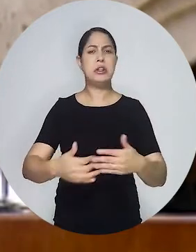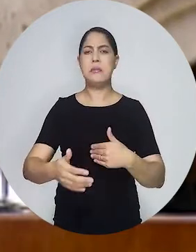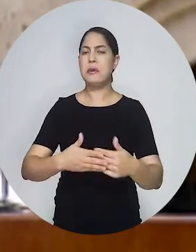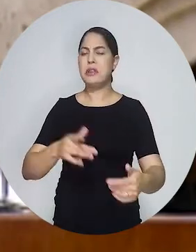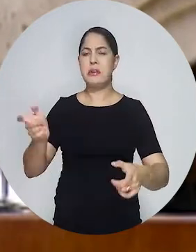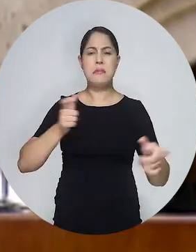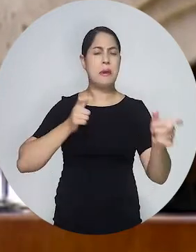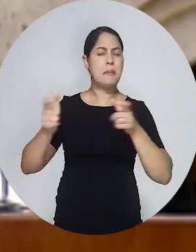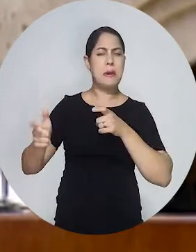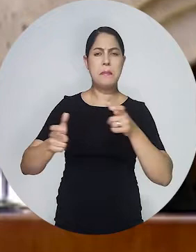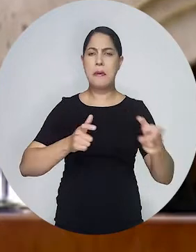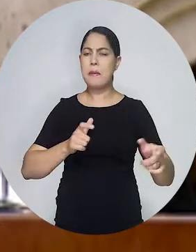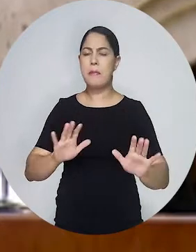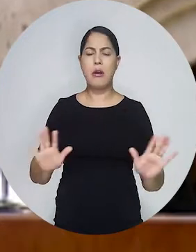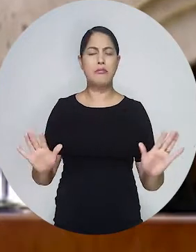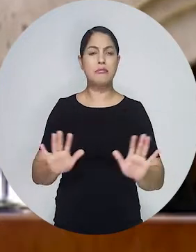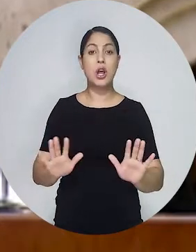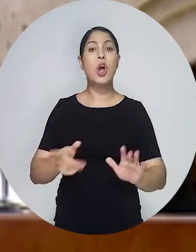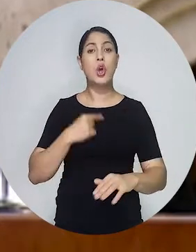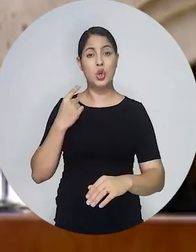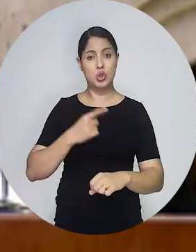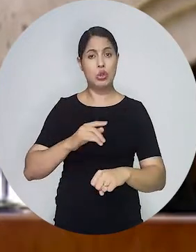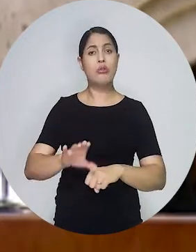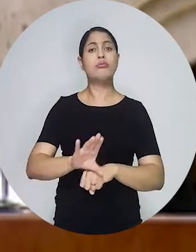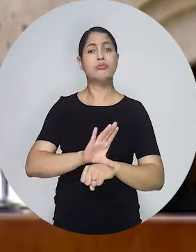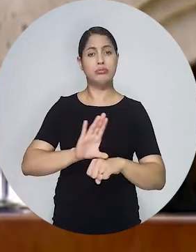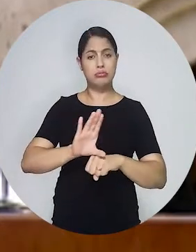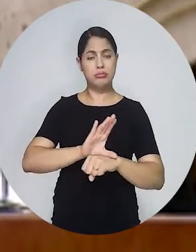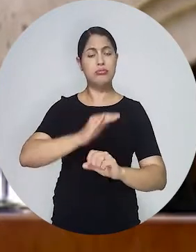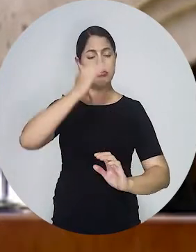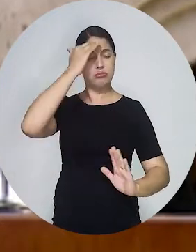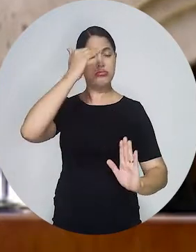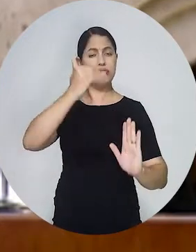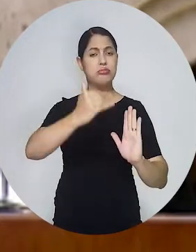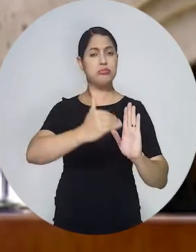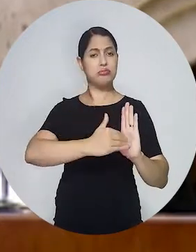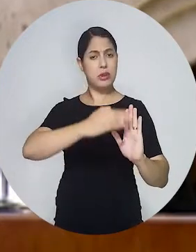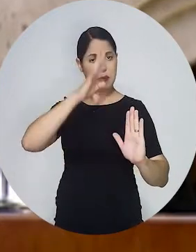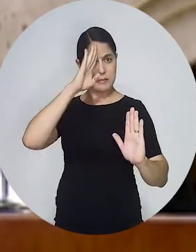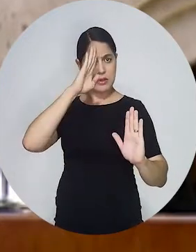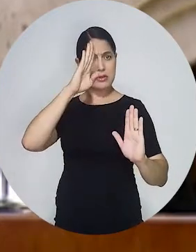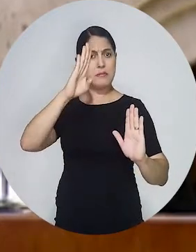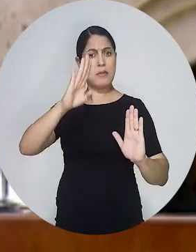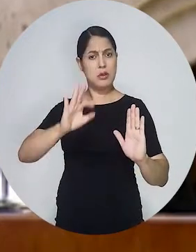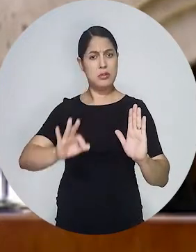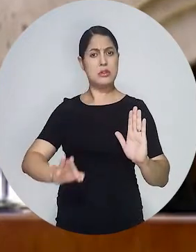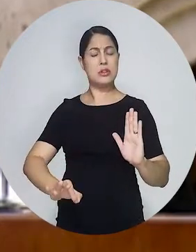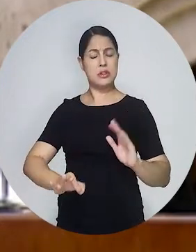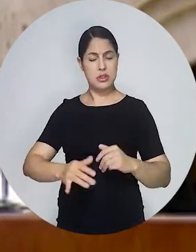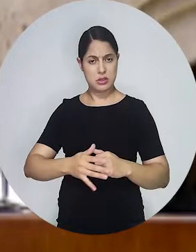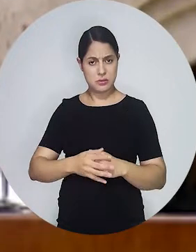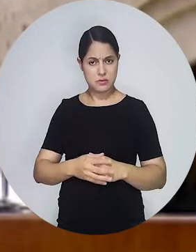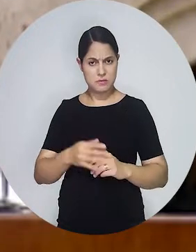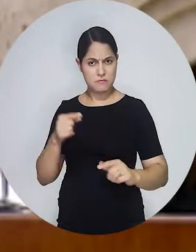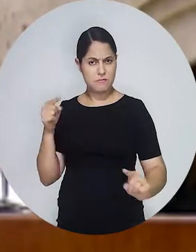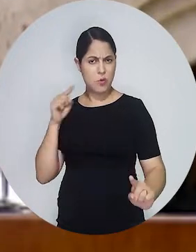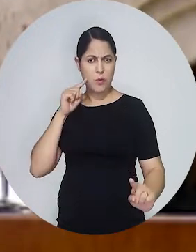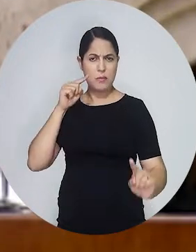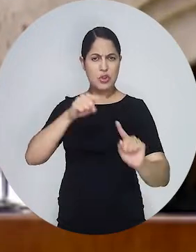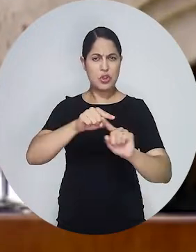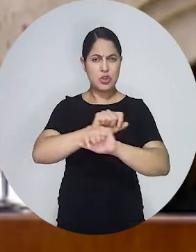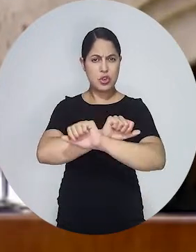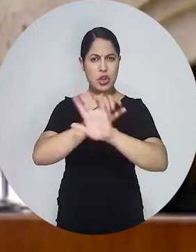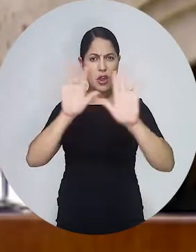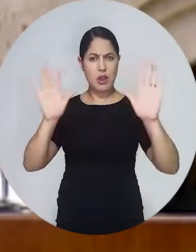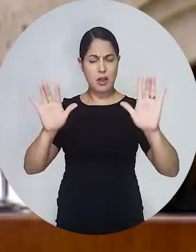impermeável às provocações, para que a Constituição permanecesse uma certeza primeira do cidadão brasileiro,